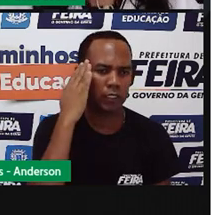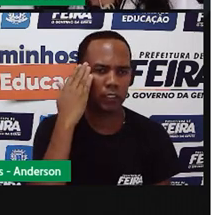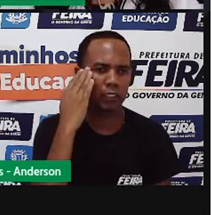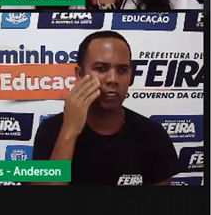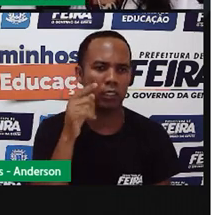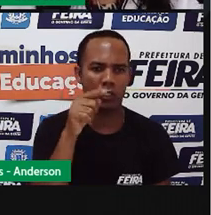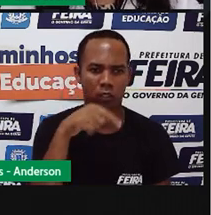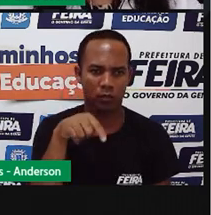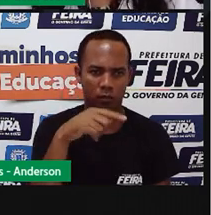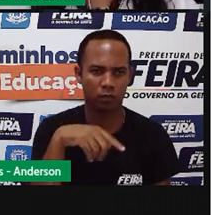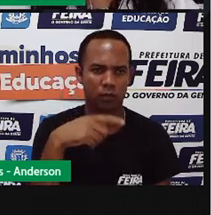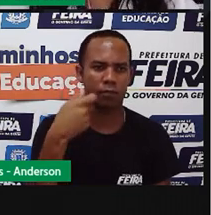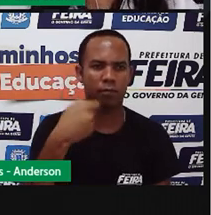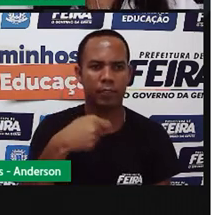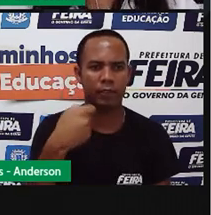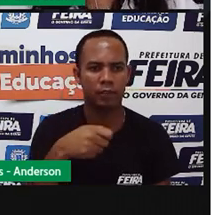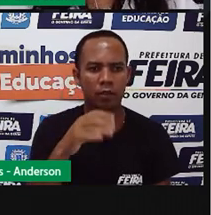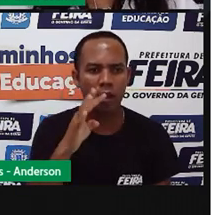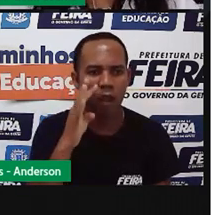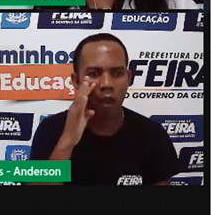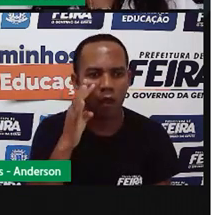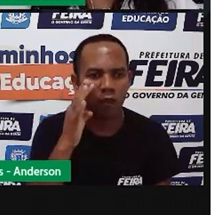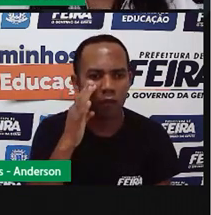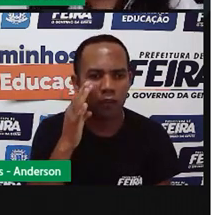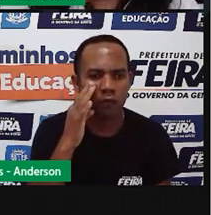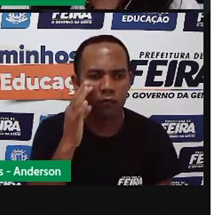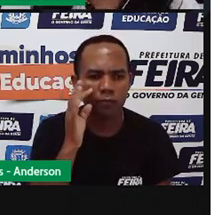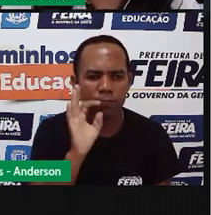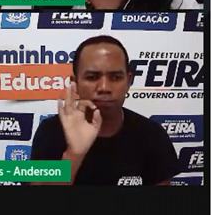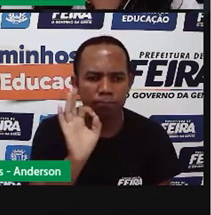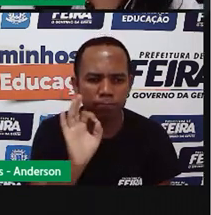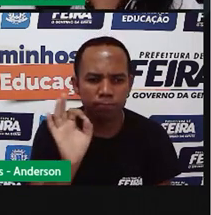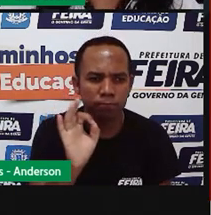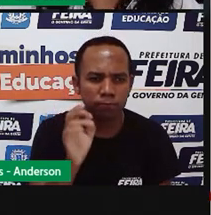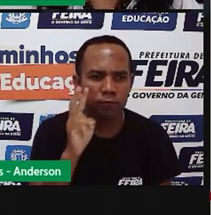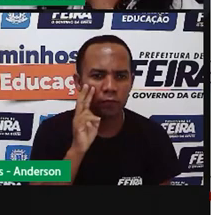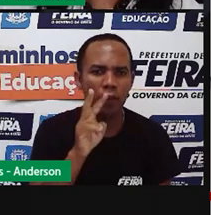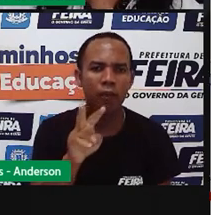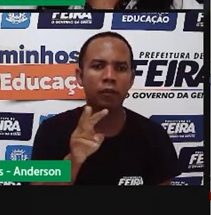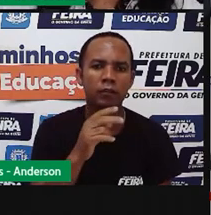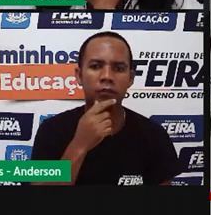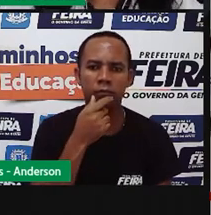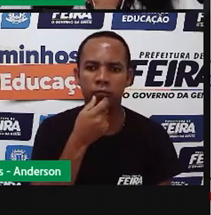gente só precisa prestar atenção nos detalhes.